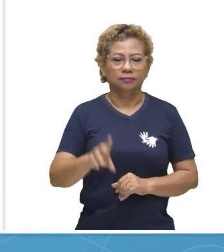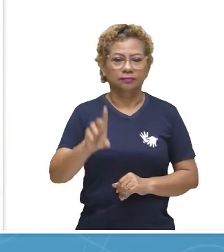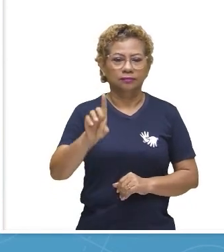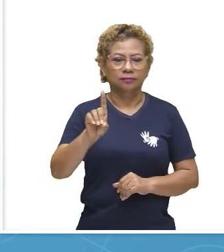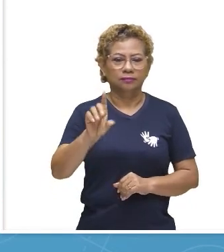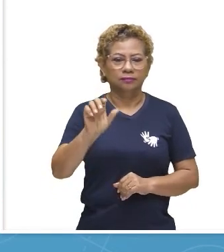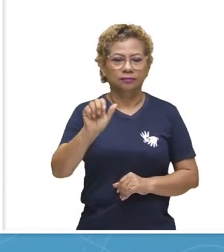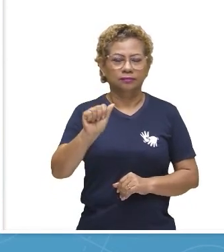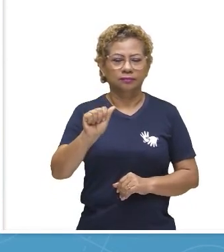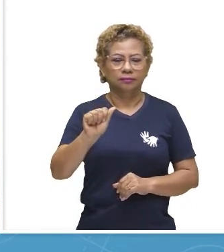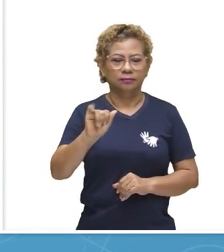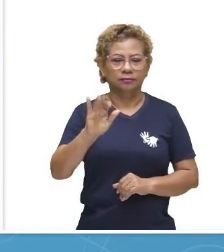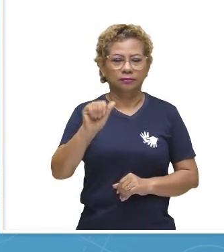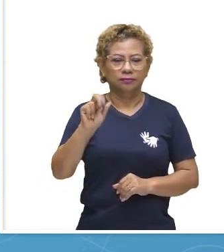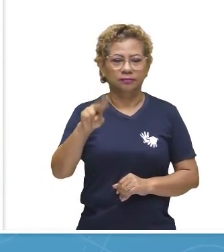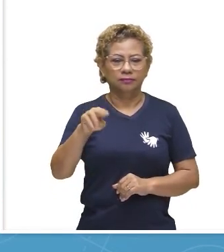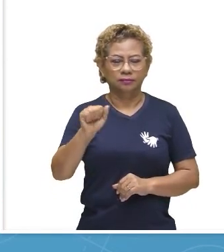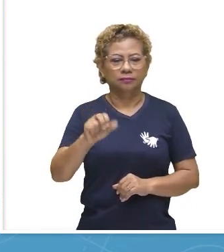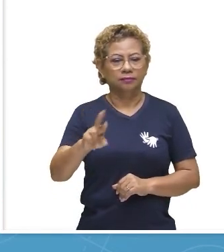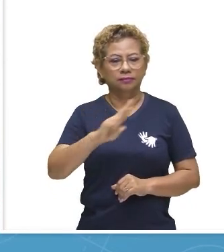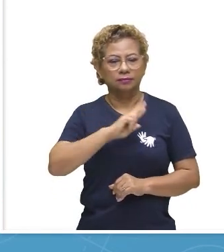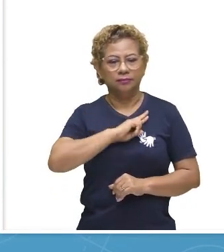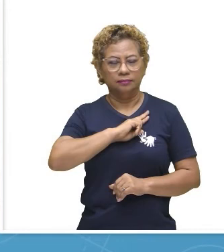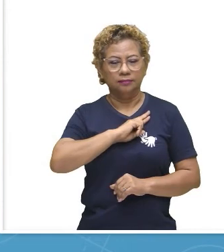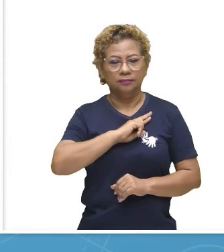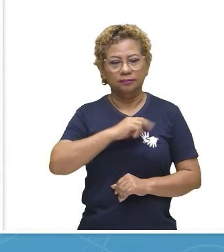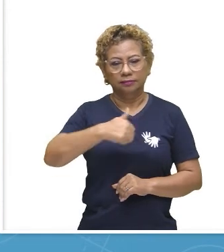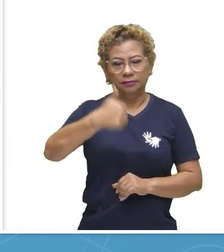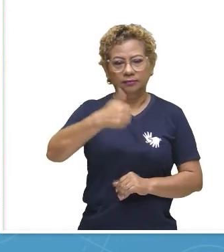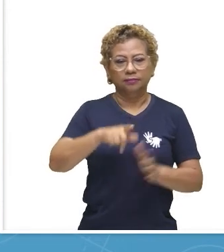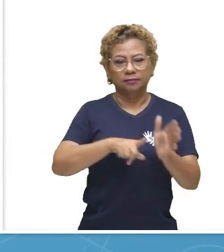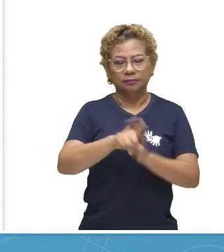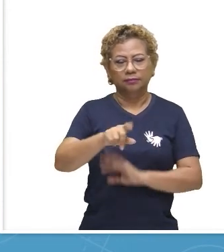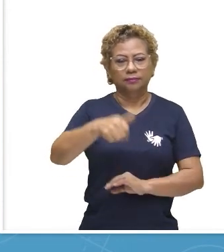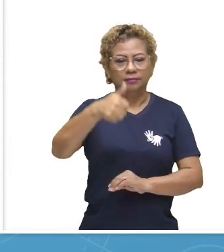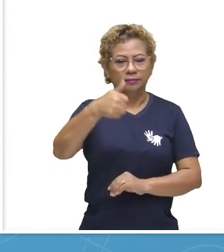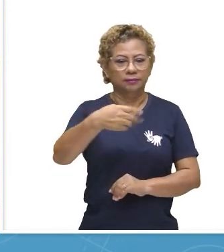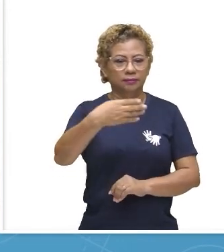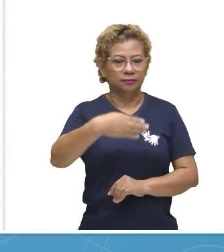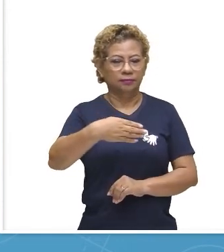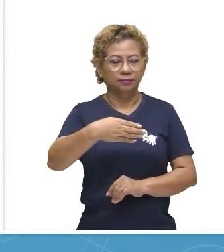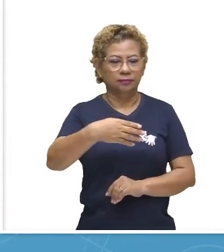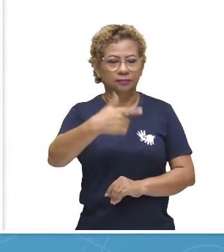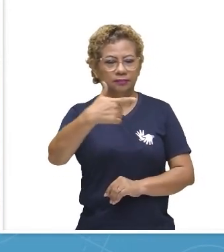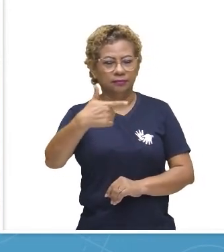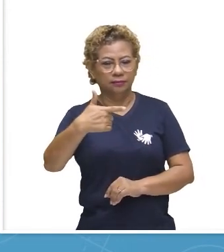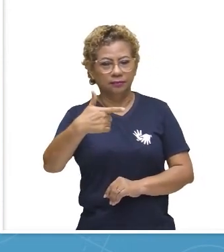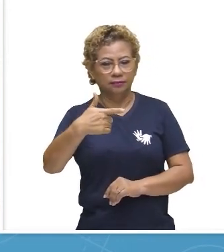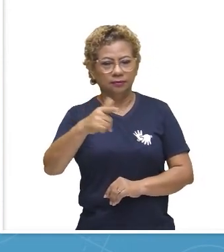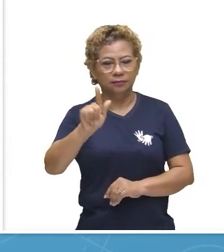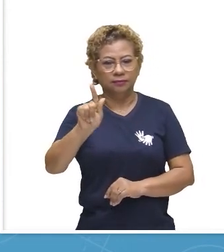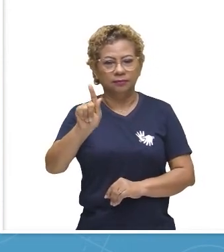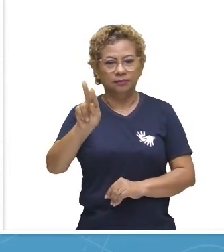Daiane falou que questão 1 é 142 graus, lá da escola